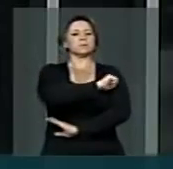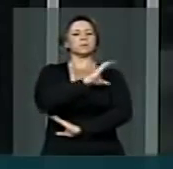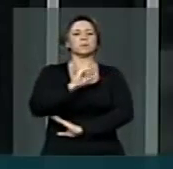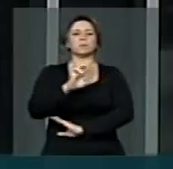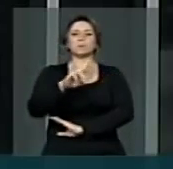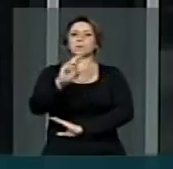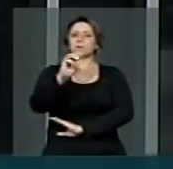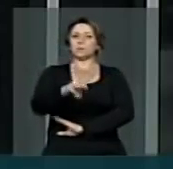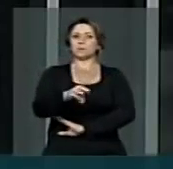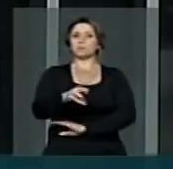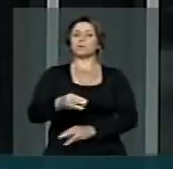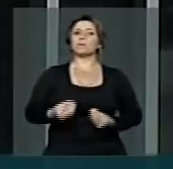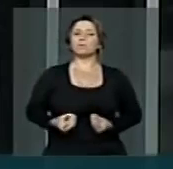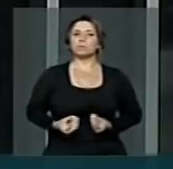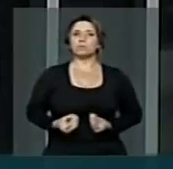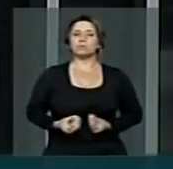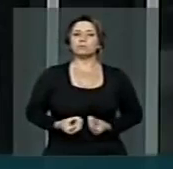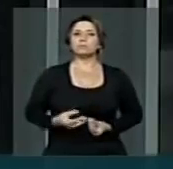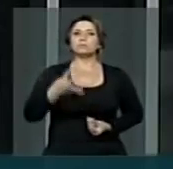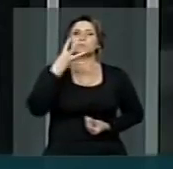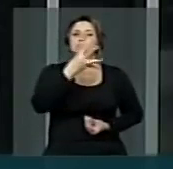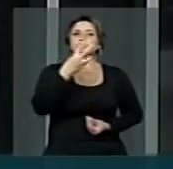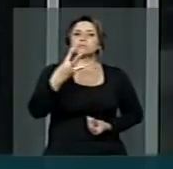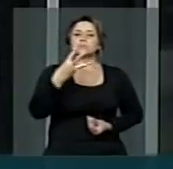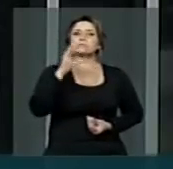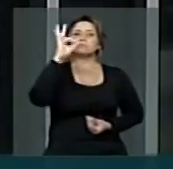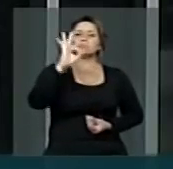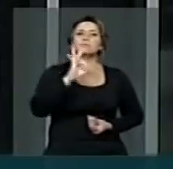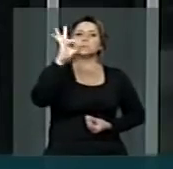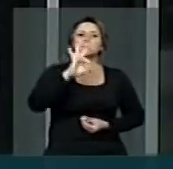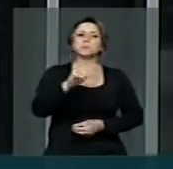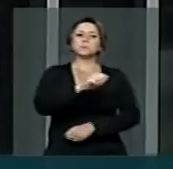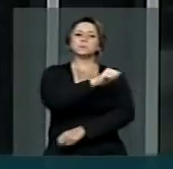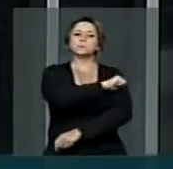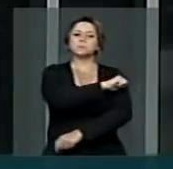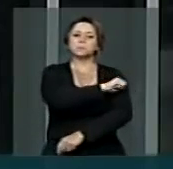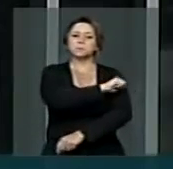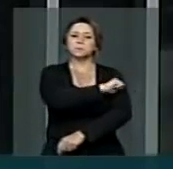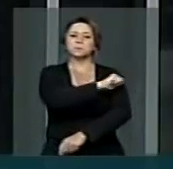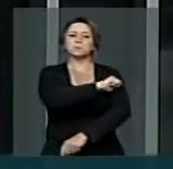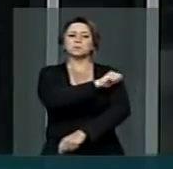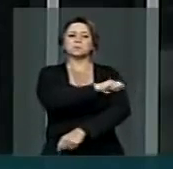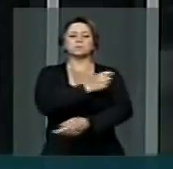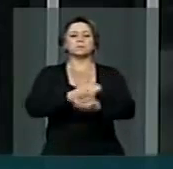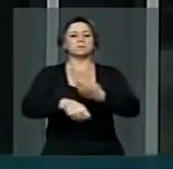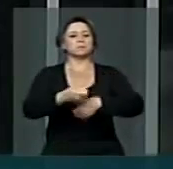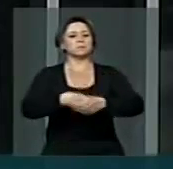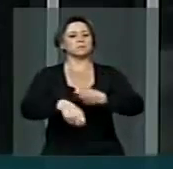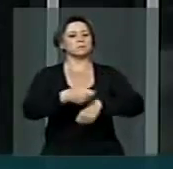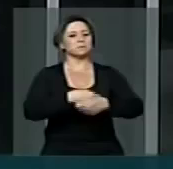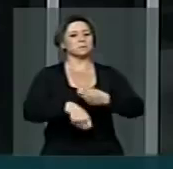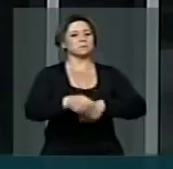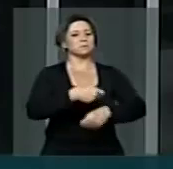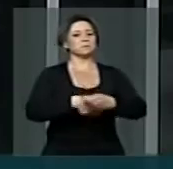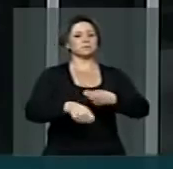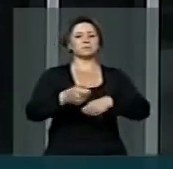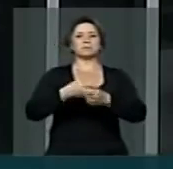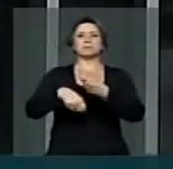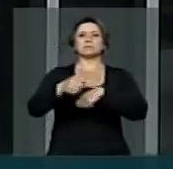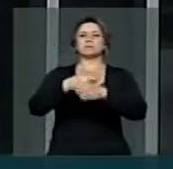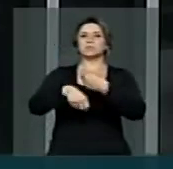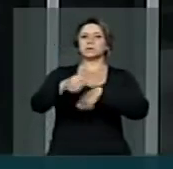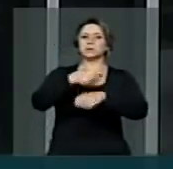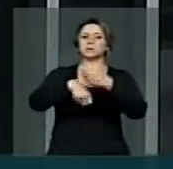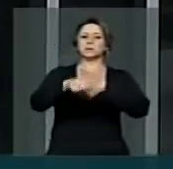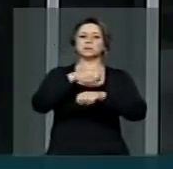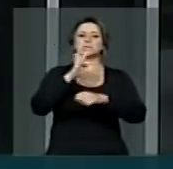Kroton. Hoje, 43% da carteira de alunos da empresa são financiados, vejam os senhores,